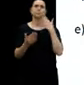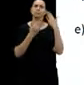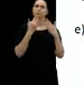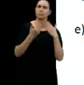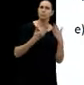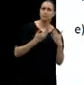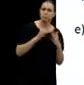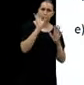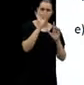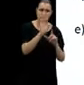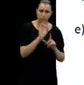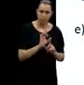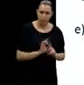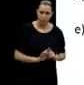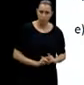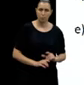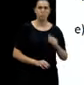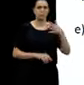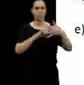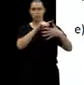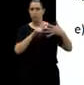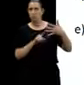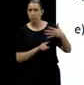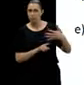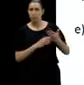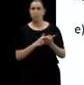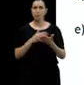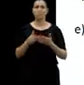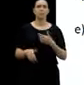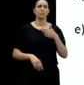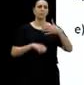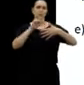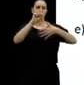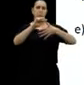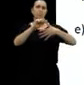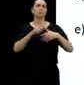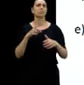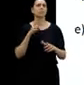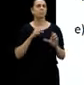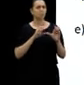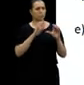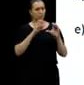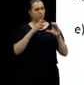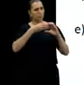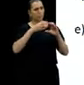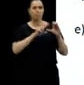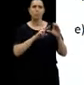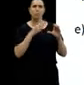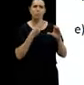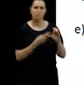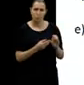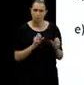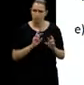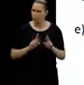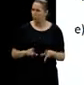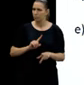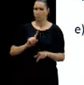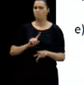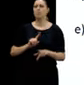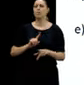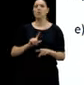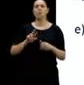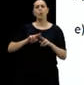Analisando, então, cada alternativa, vamos começar pela A. Células-tronco mantêm-se